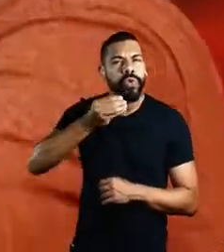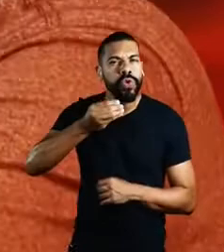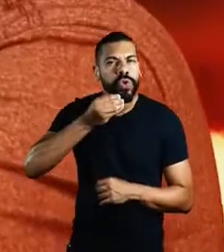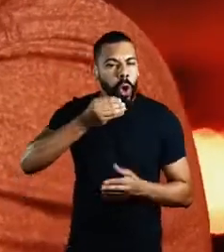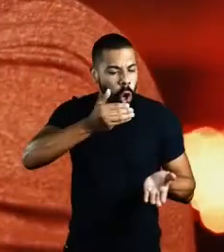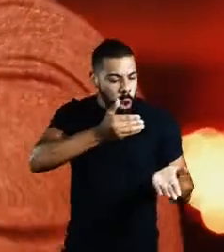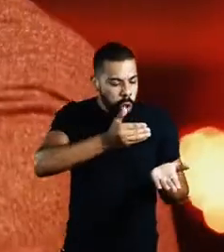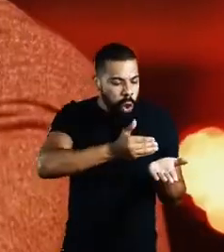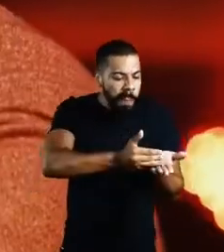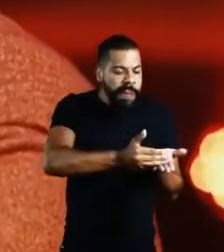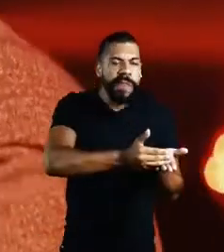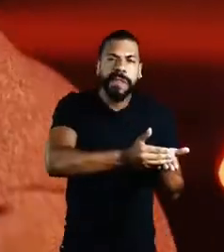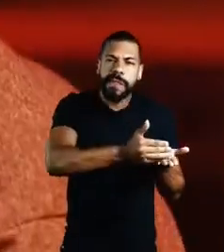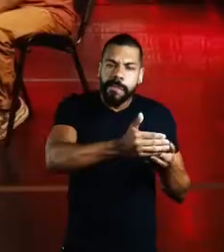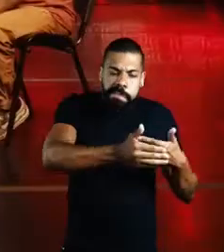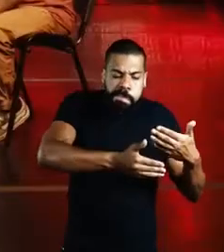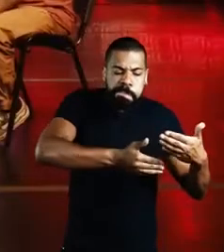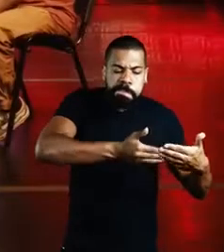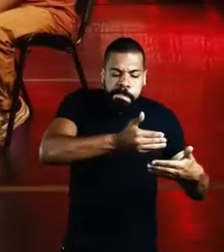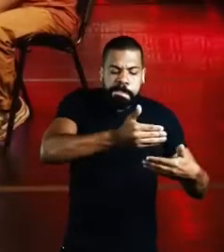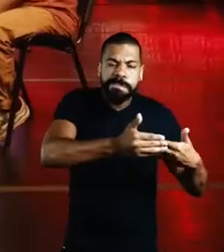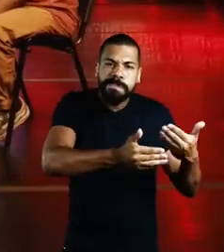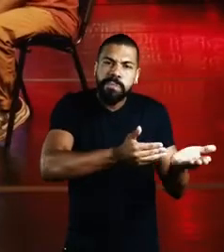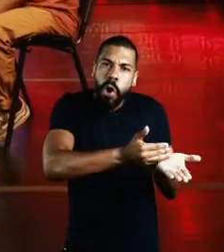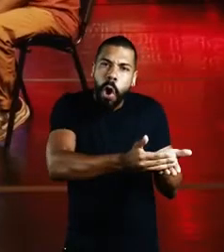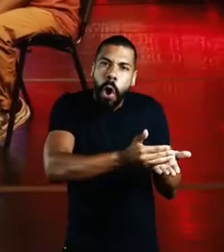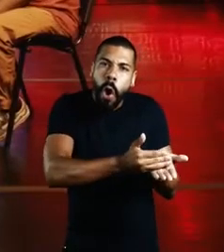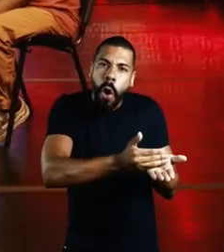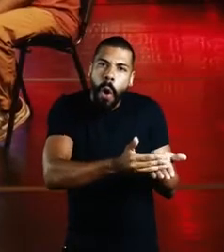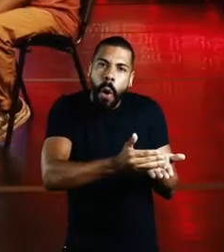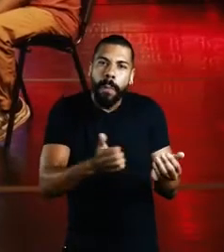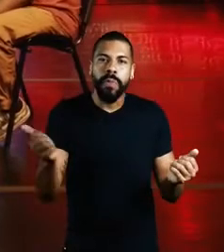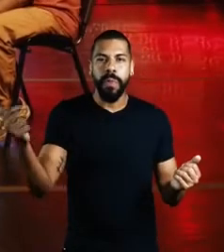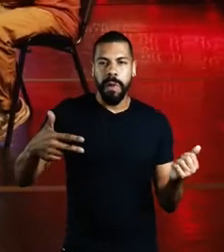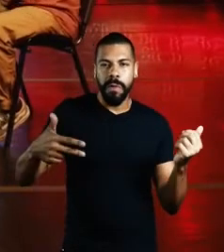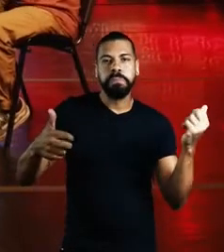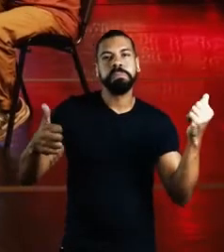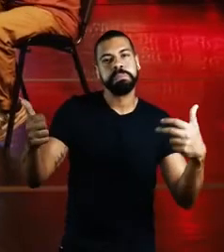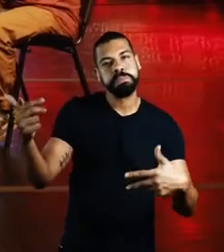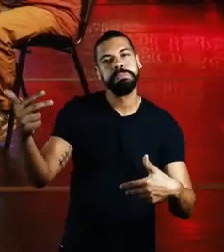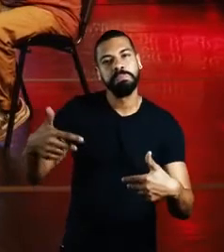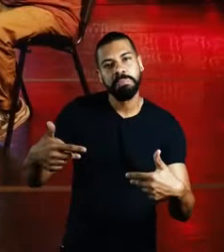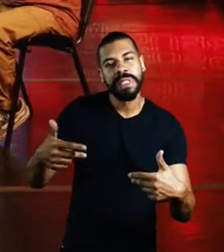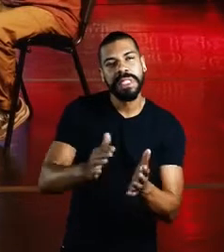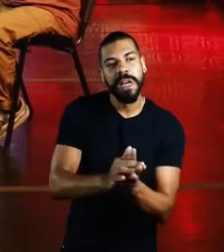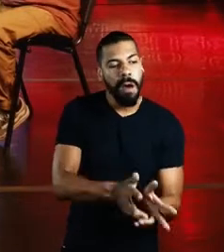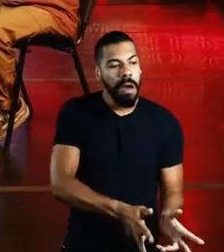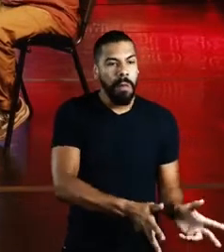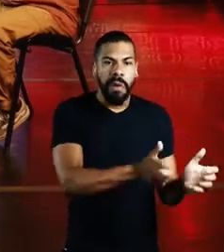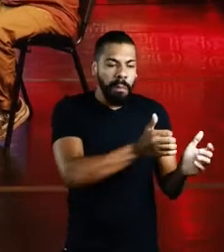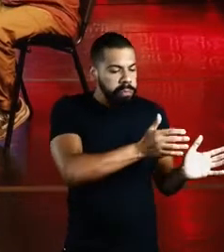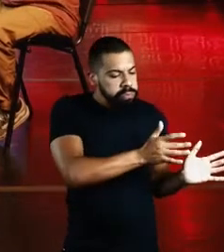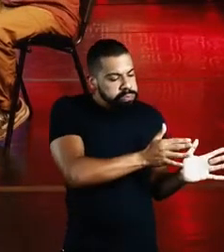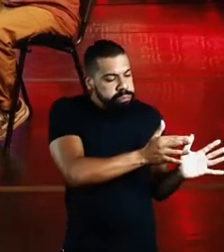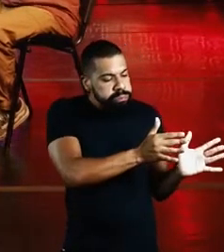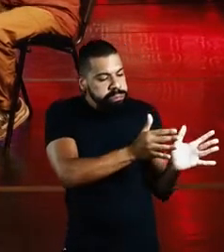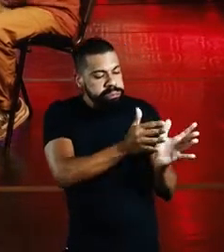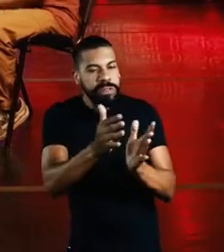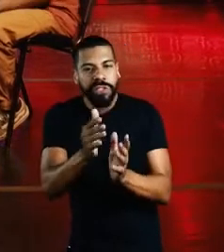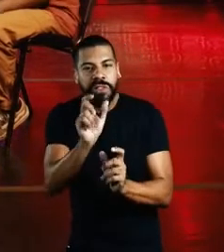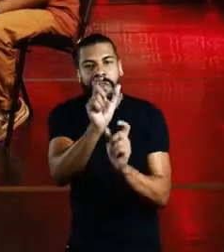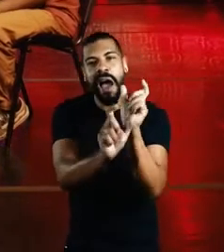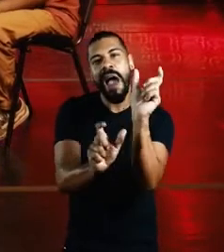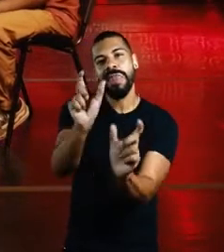nos primeiros passos, né, do hip-hop. Então, eu acompanhei os primeiros passos de muita